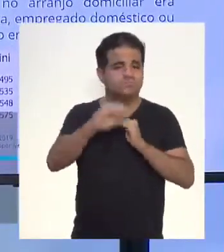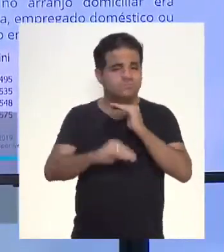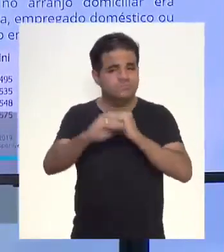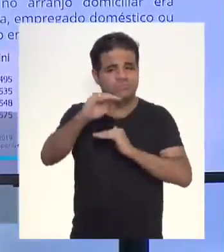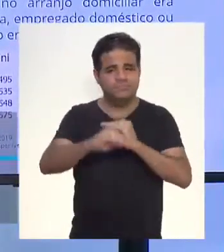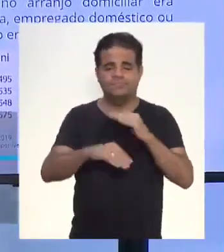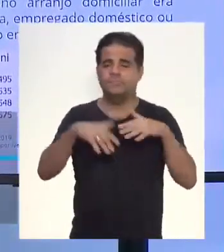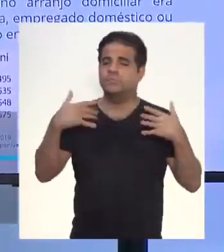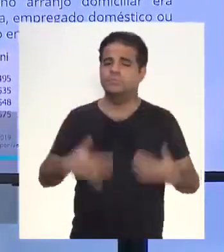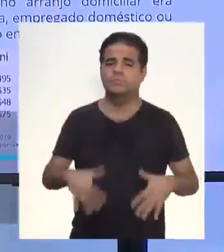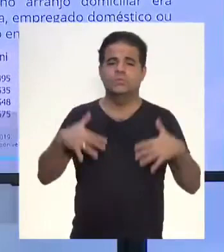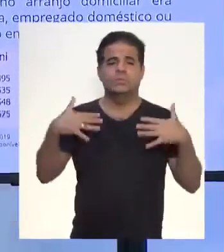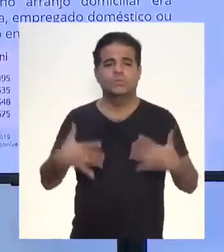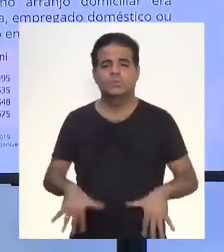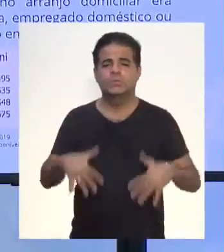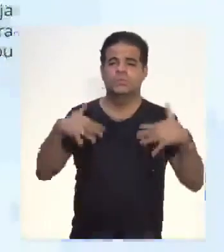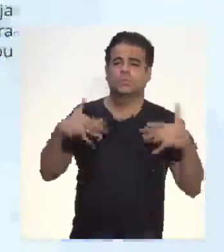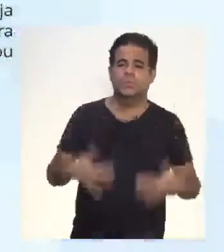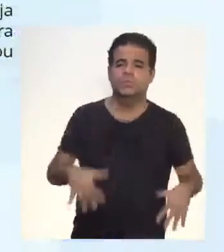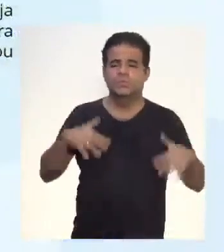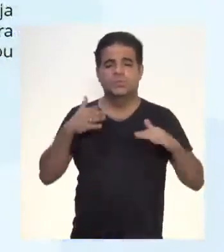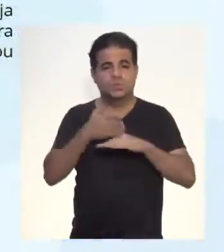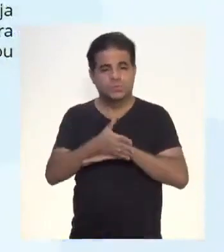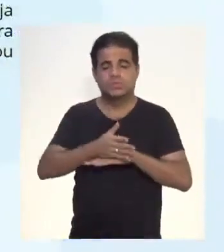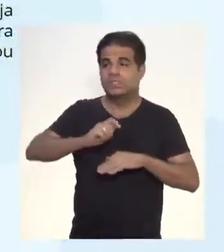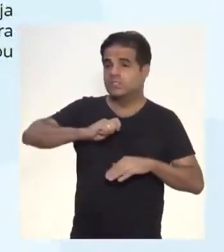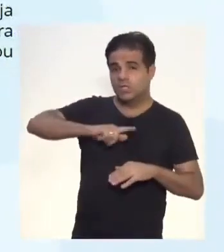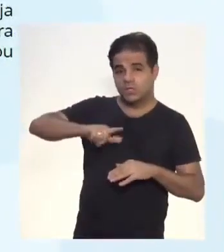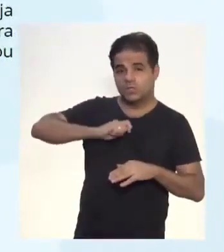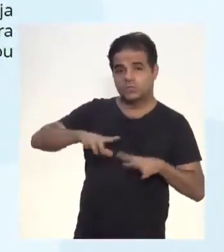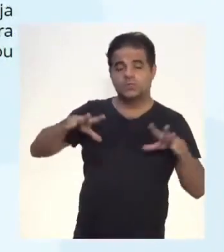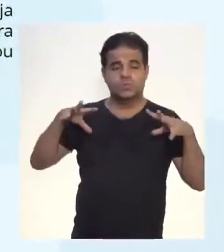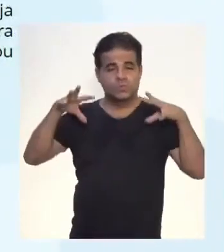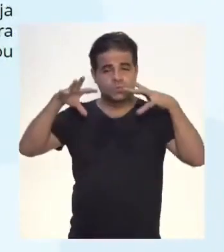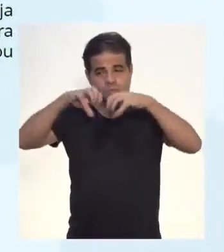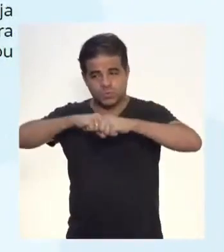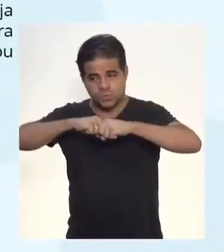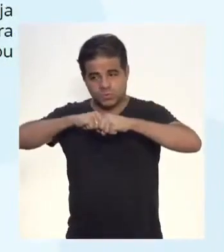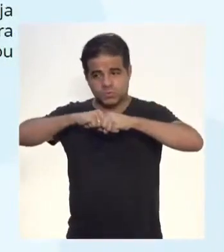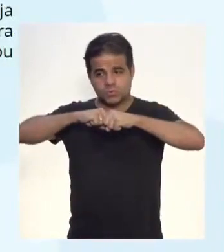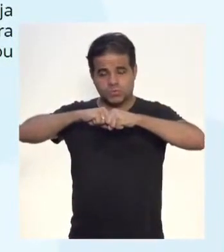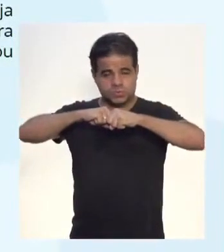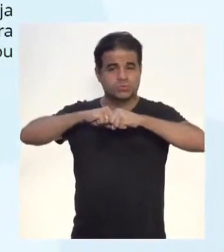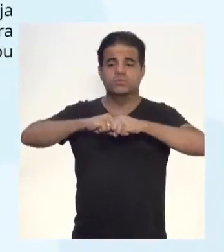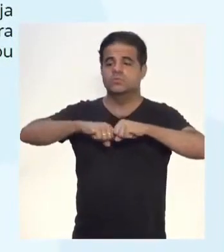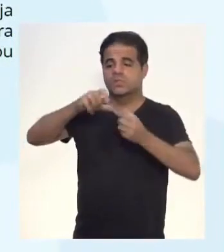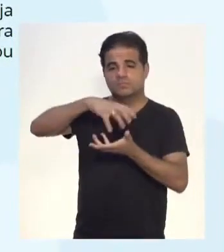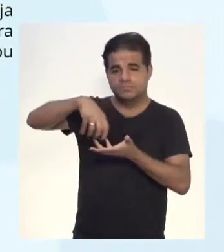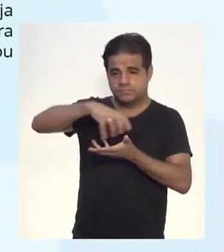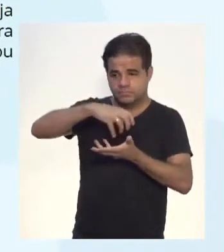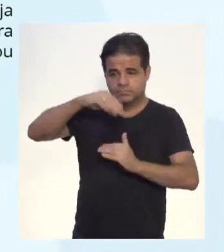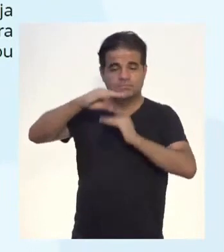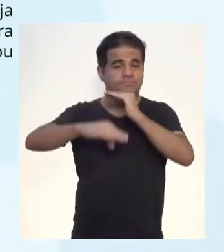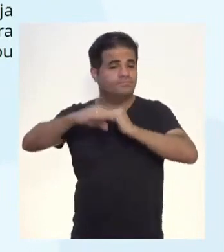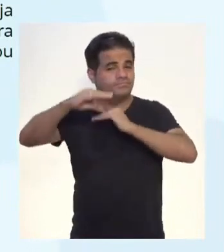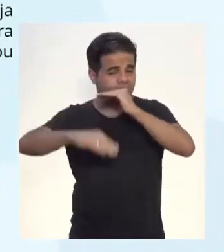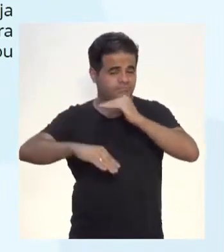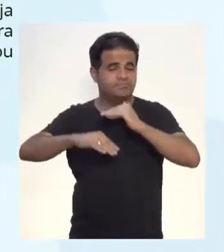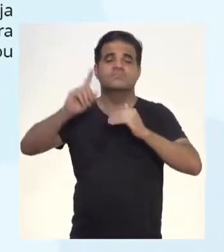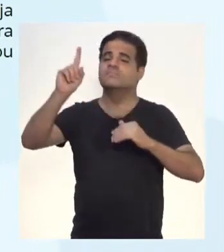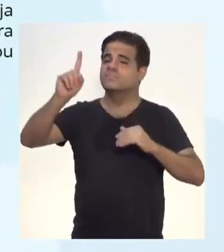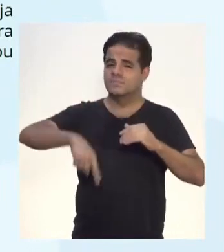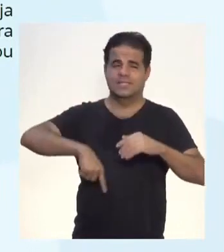desigualdade. E aí, quando a gente entra nesse azul escuro, são realmente áreas onde a desigualdade ela